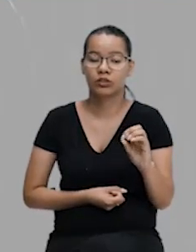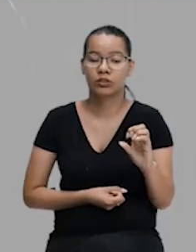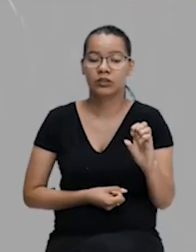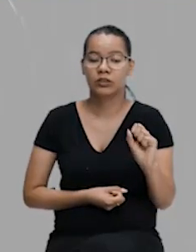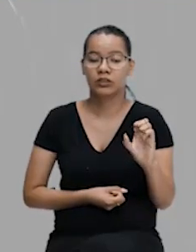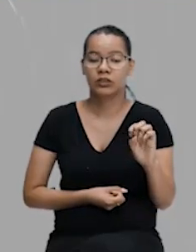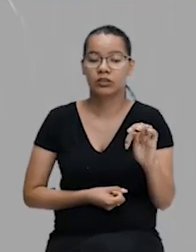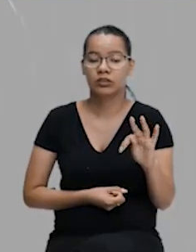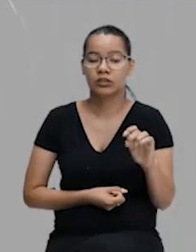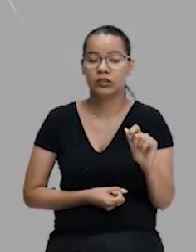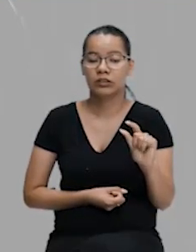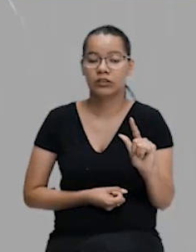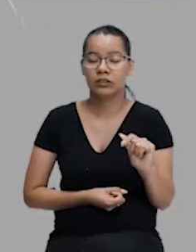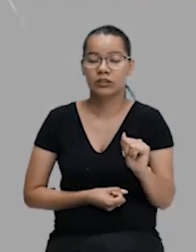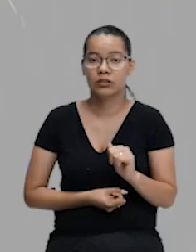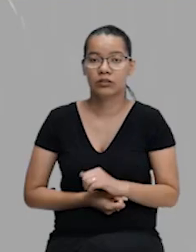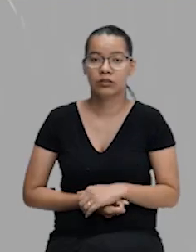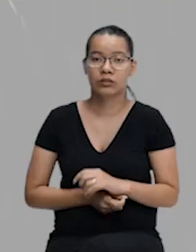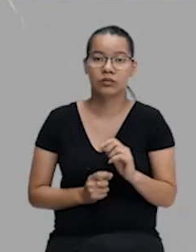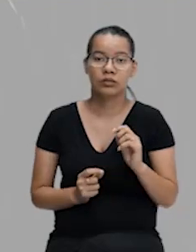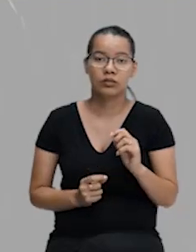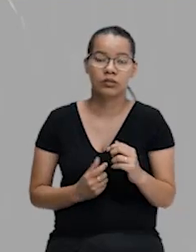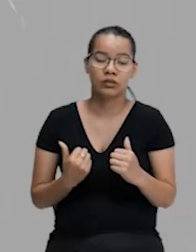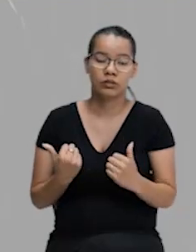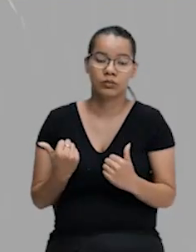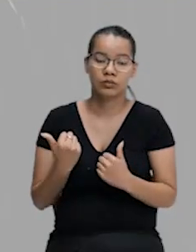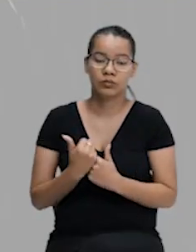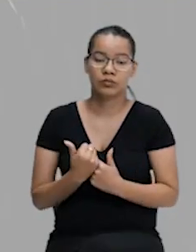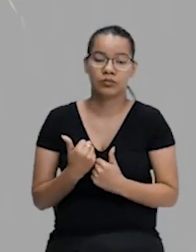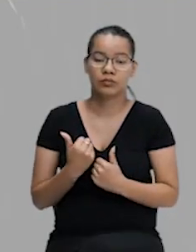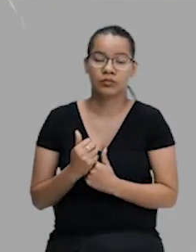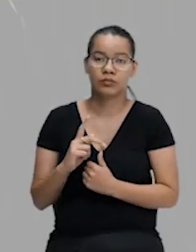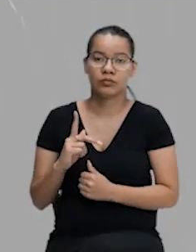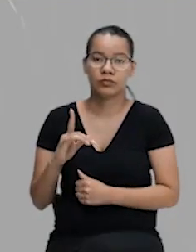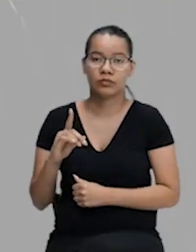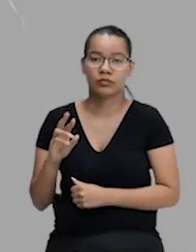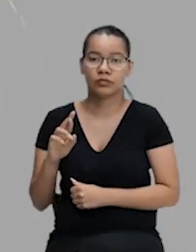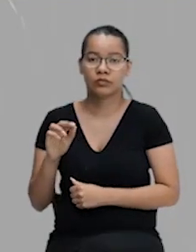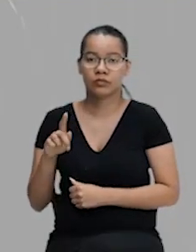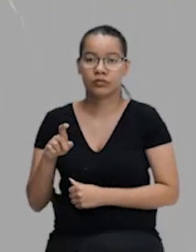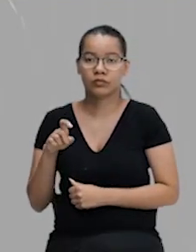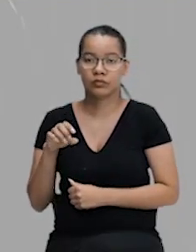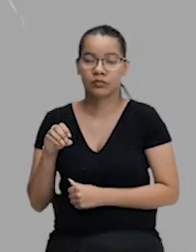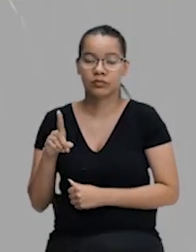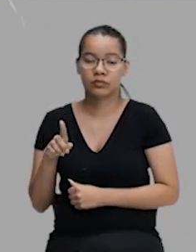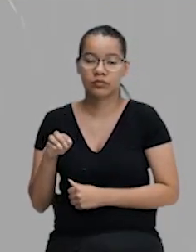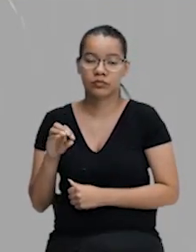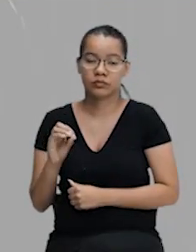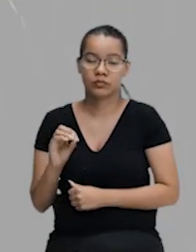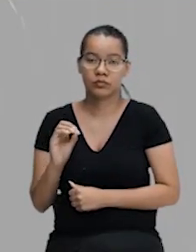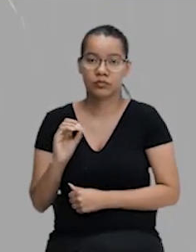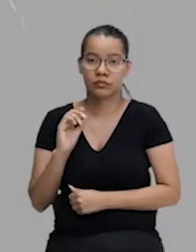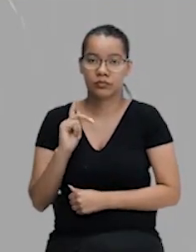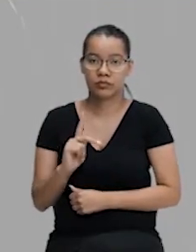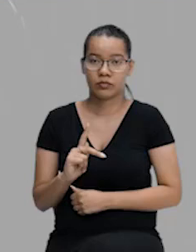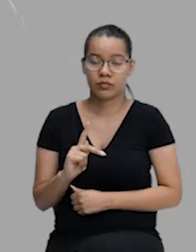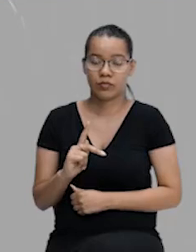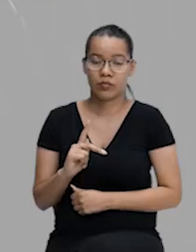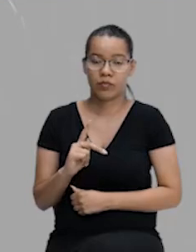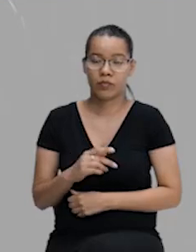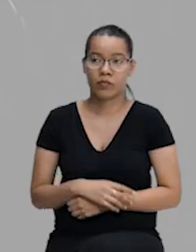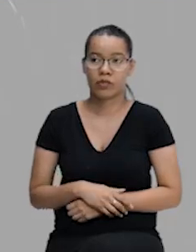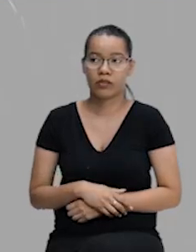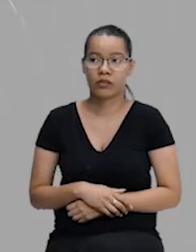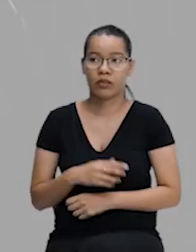radical que substitui o hidrogênio, radical etil, butanoato de etila, certo? A